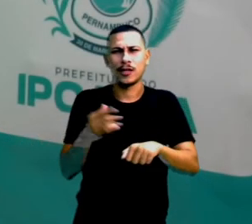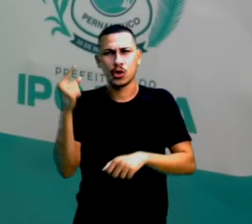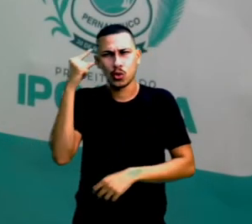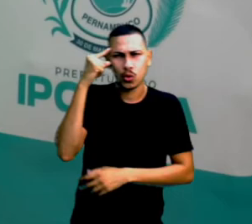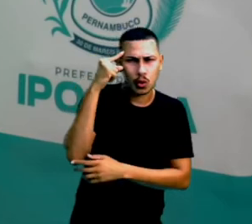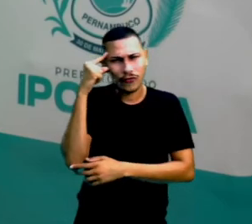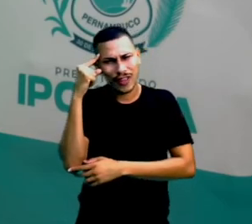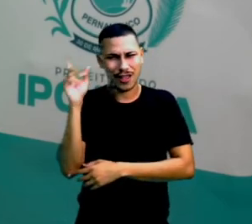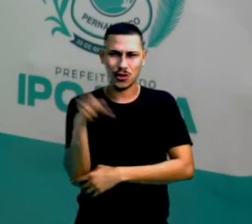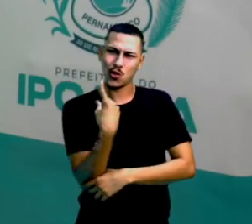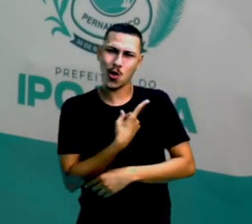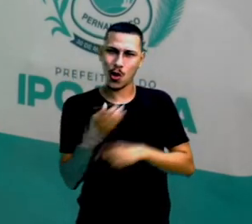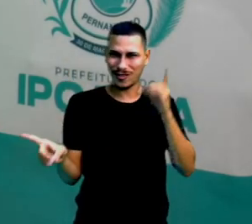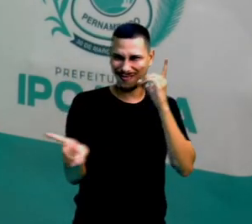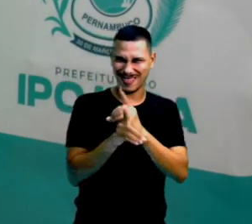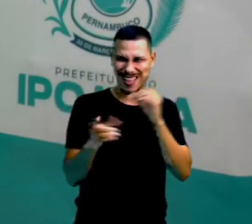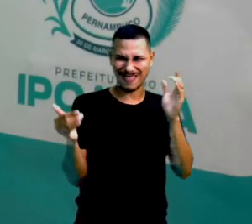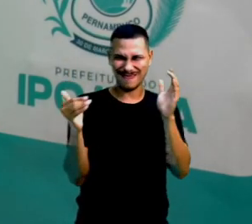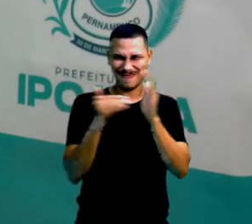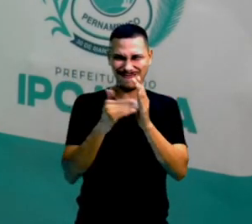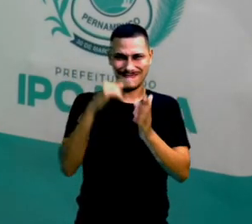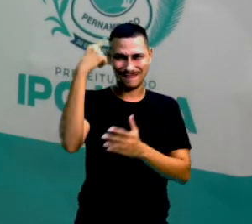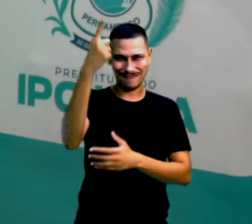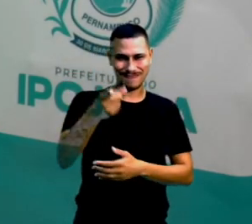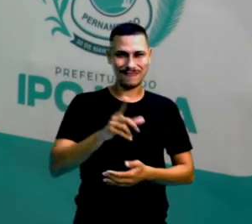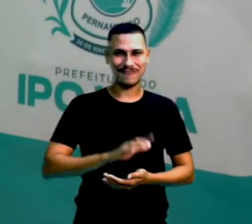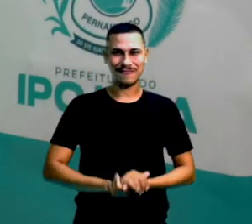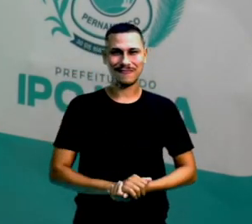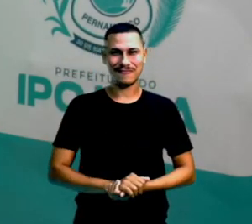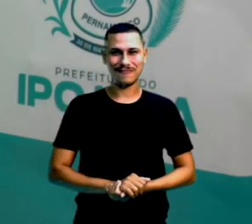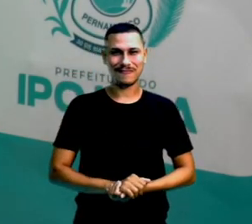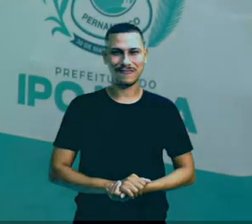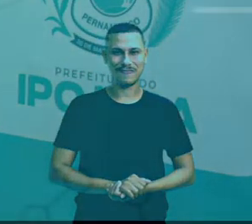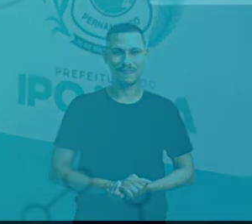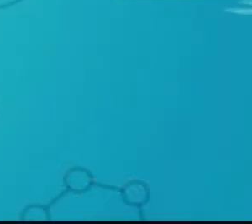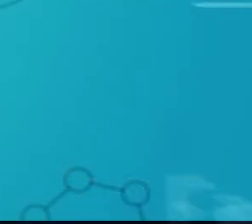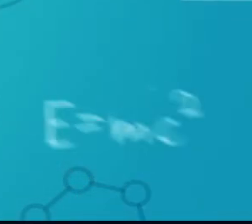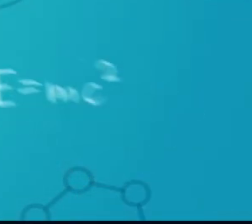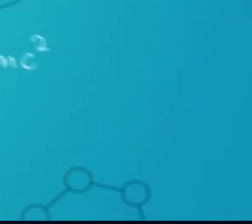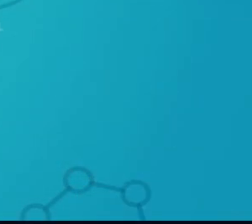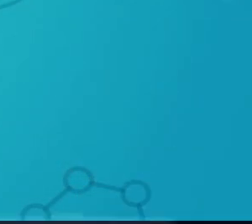crie dúvidas e a gente se vê na próxima aula. Valeu, pessoal. Tchau, tchau.